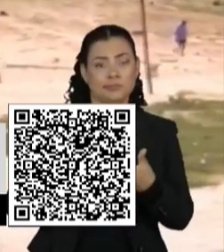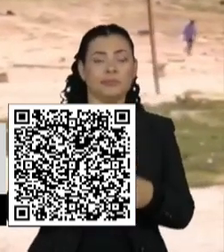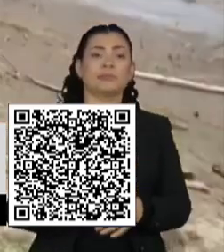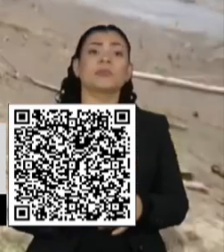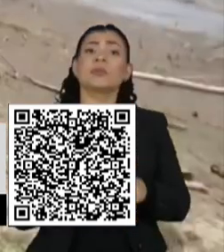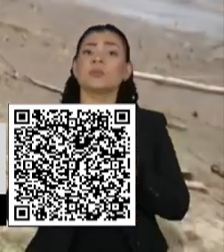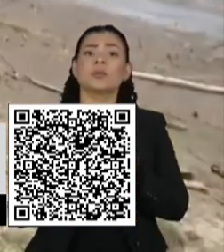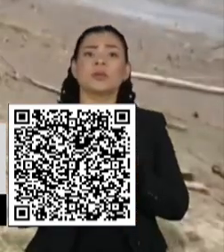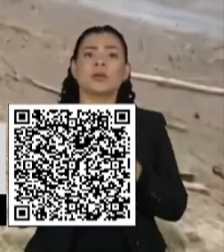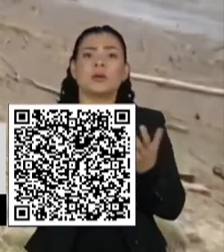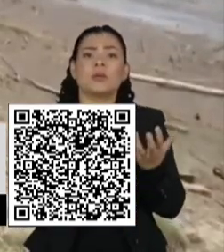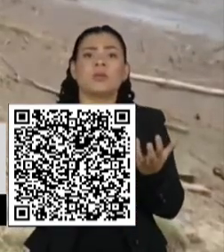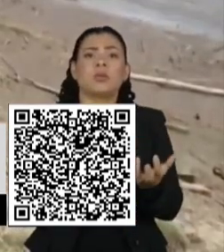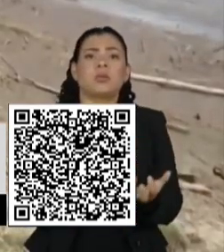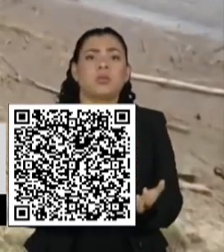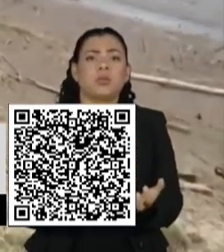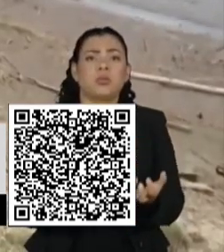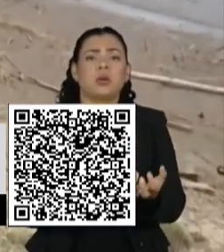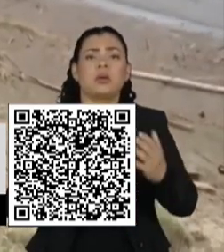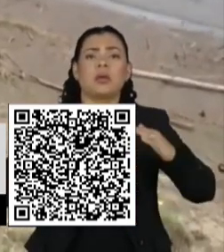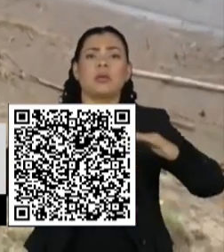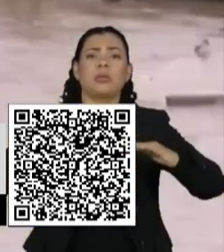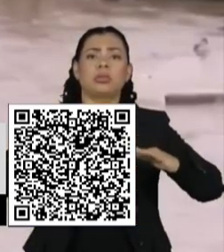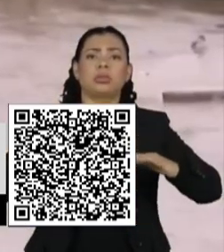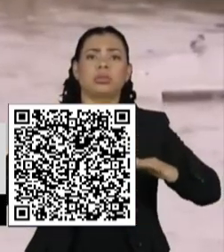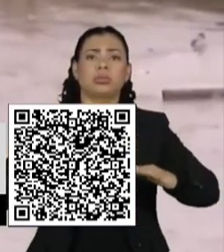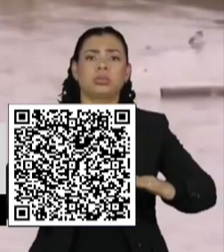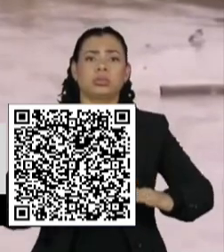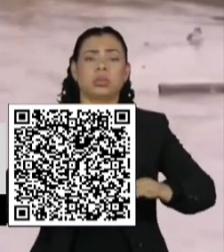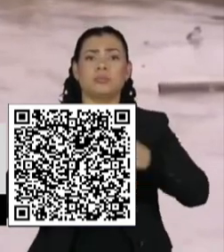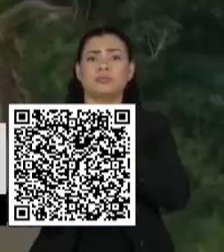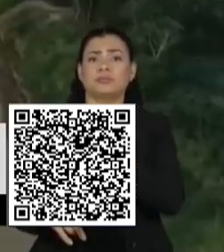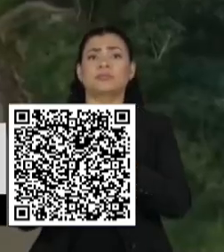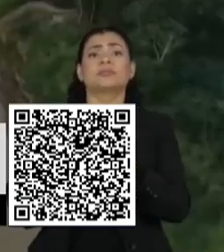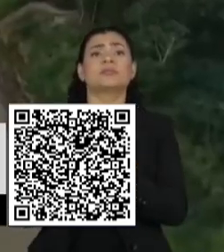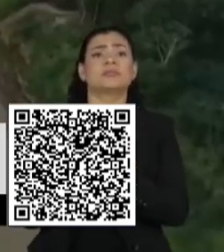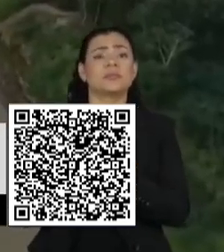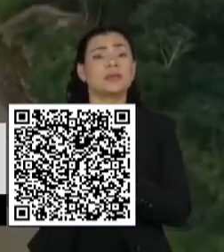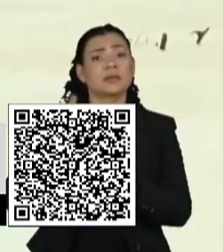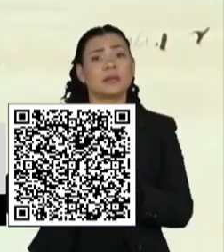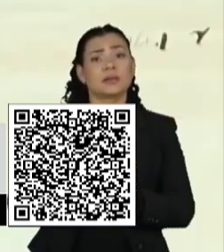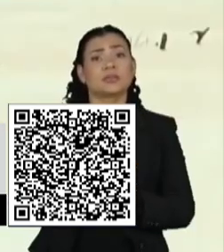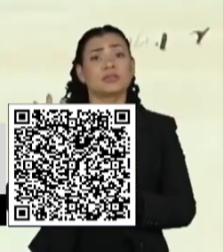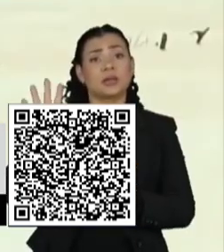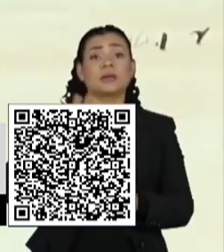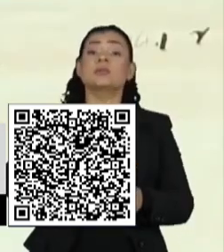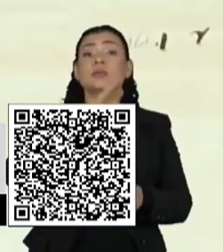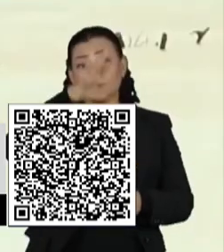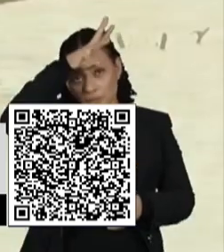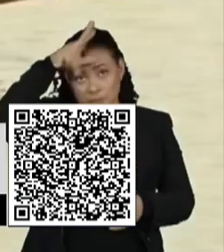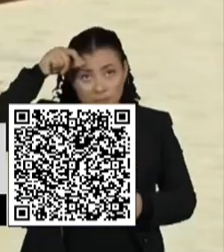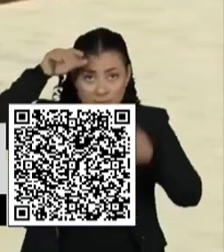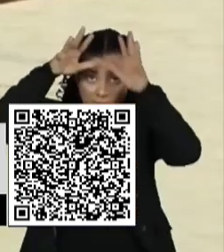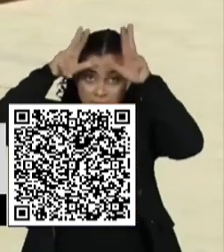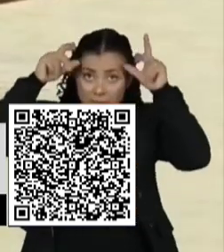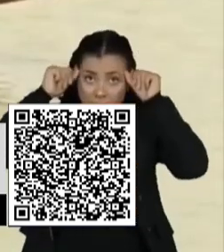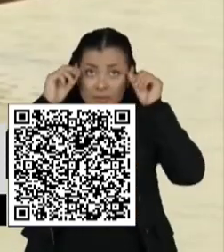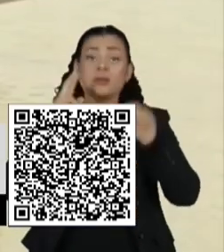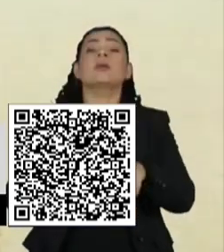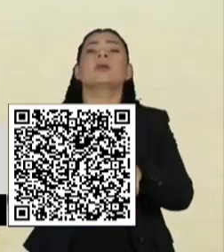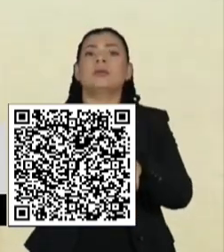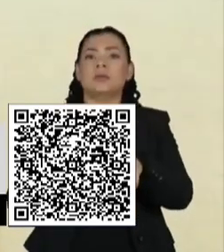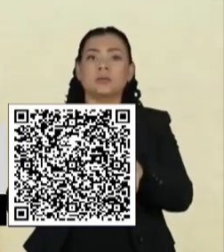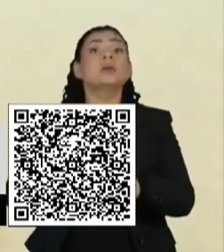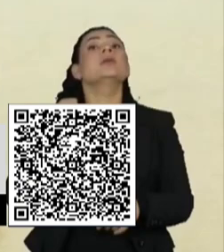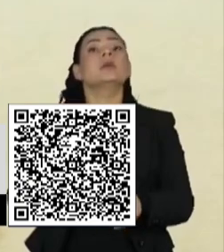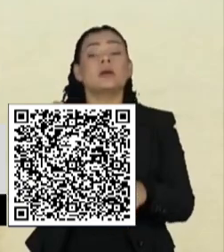A estiagem é mais grave na Amazônia Ocidental, composta pelos estados do Acre, Rondônia, Roraima